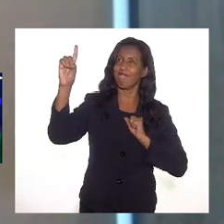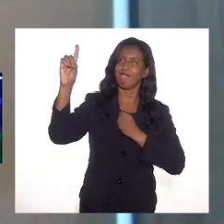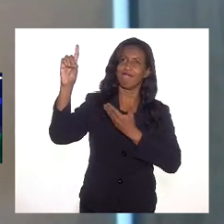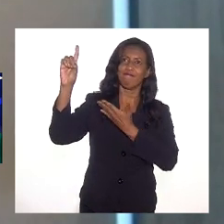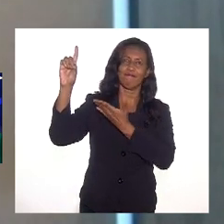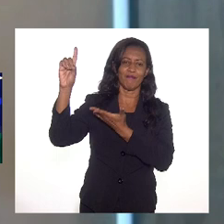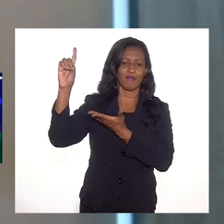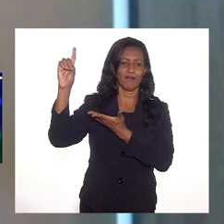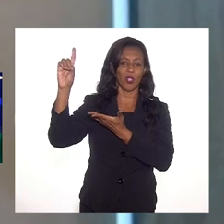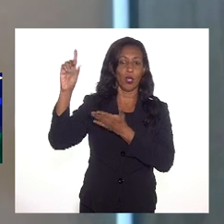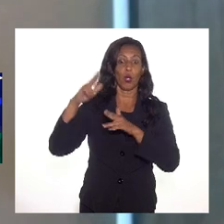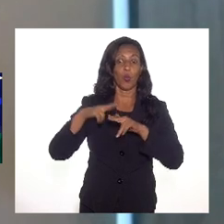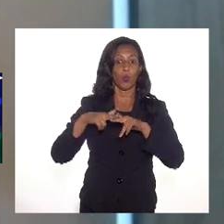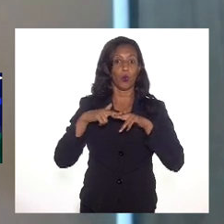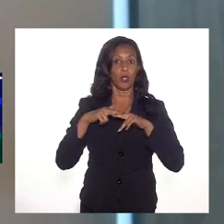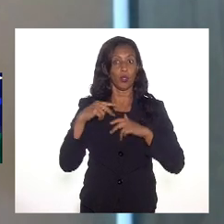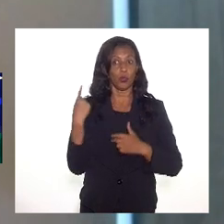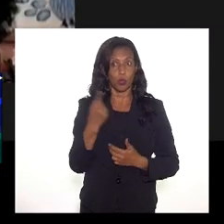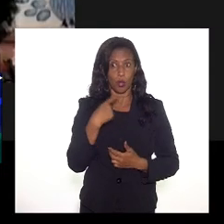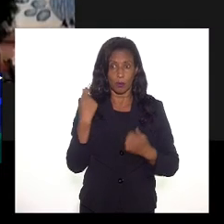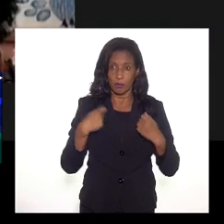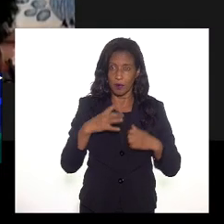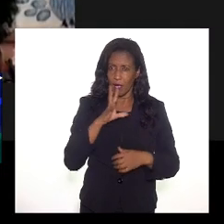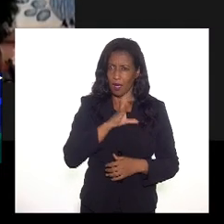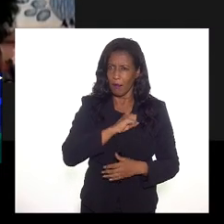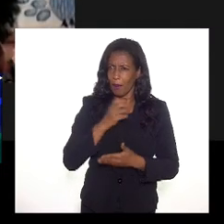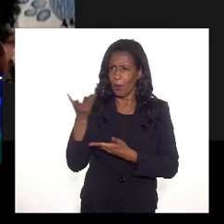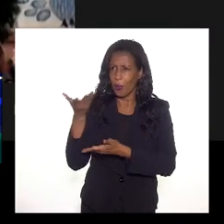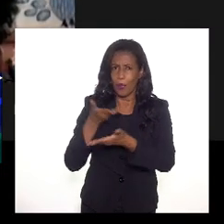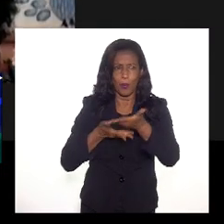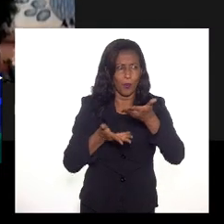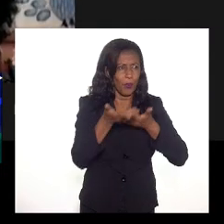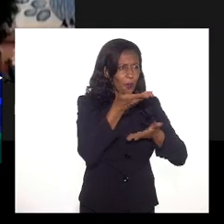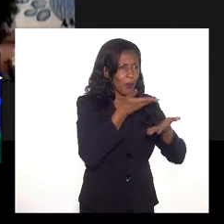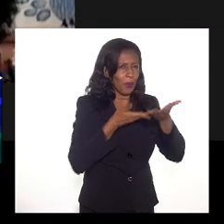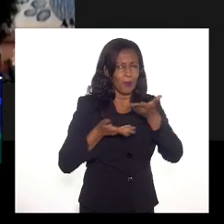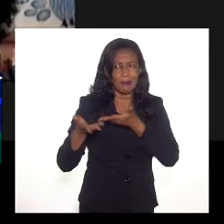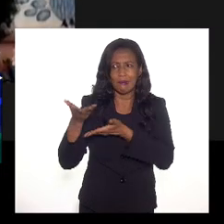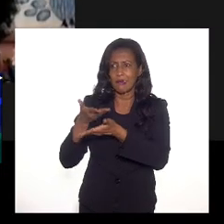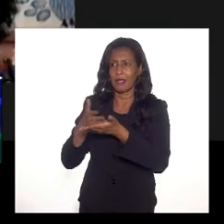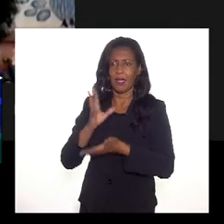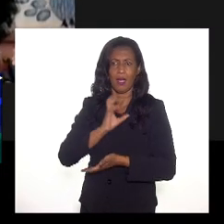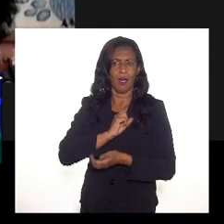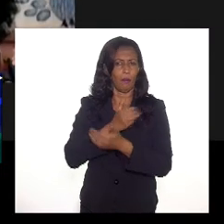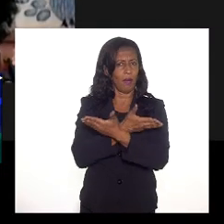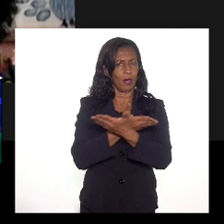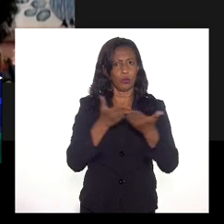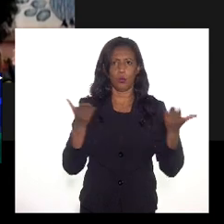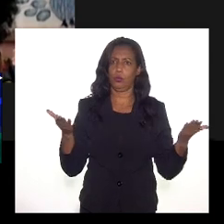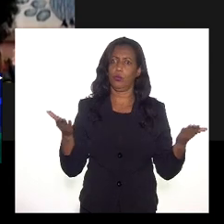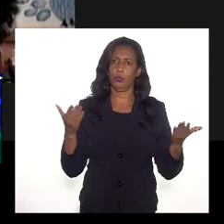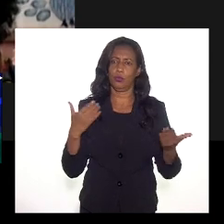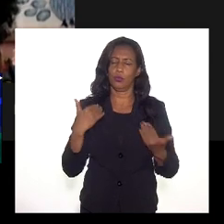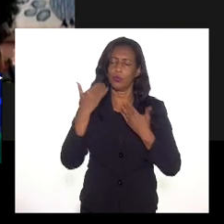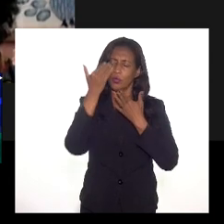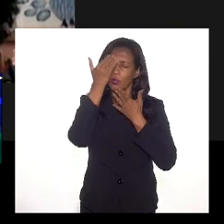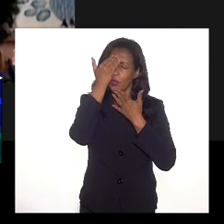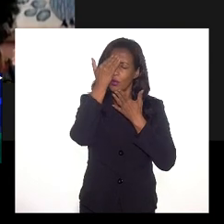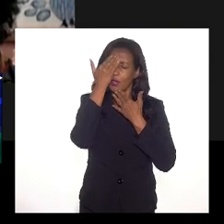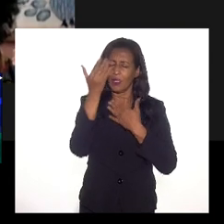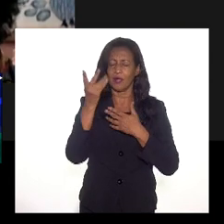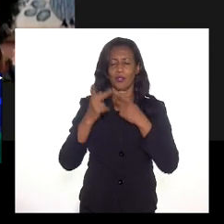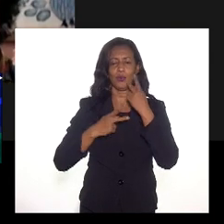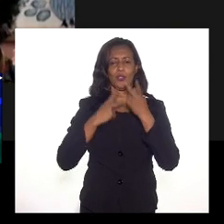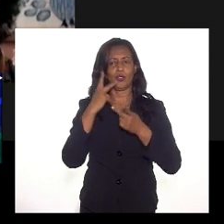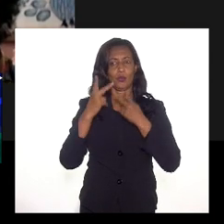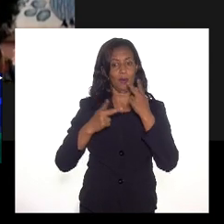nós precisamos amar uns aos outros e amar a todos eu agradeço suas palavras